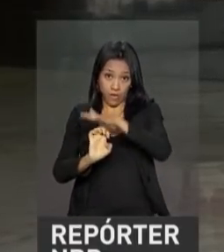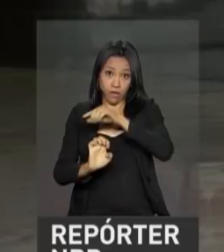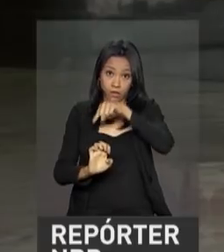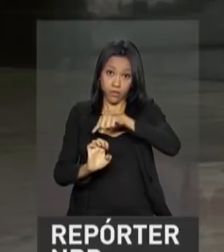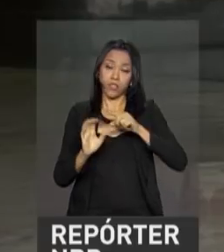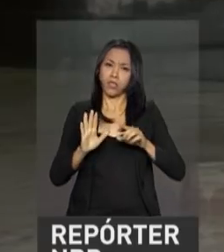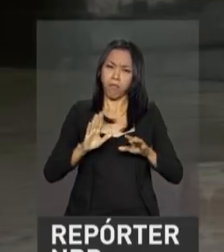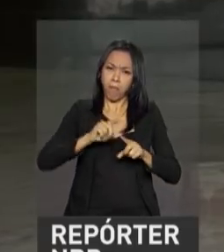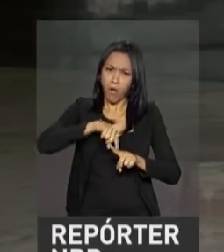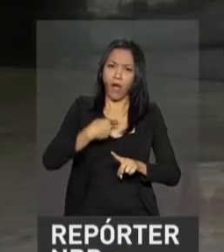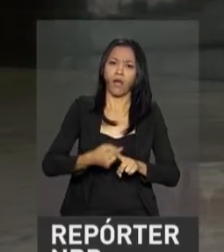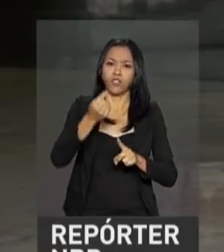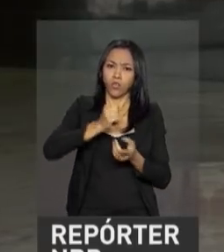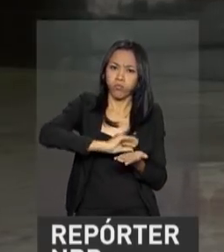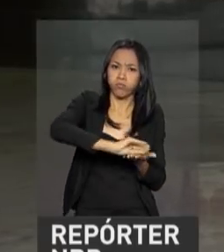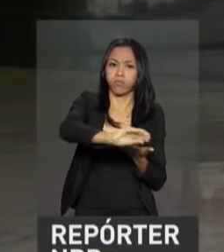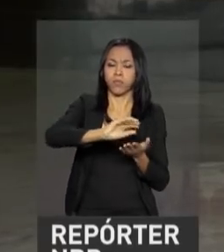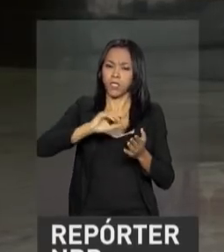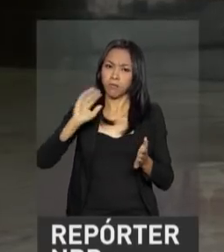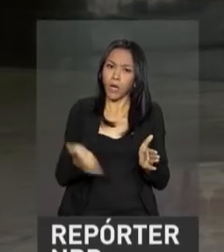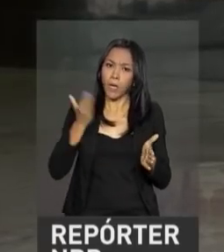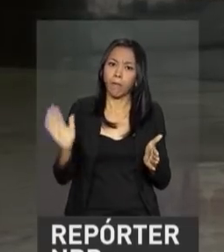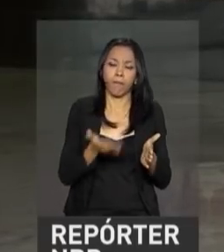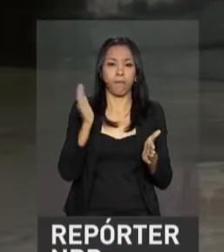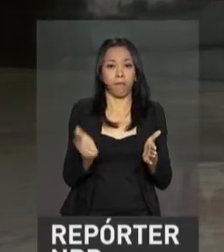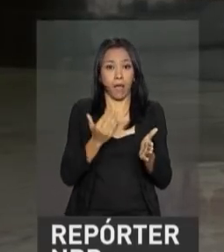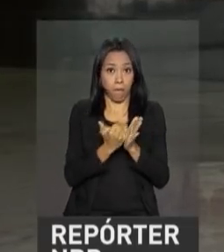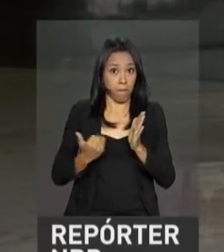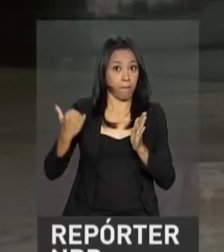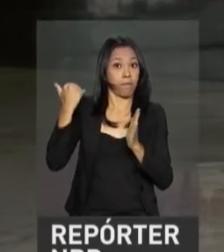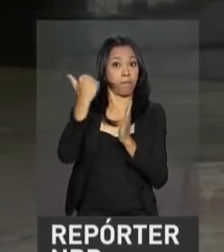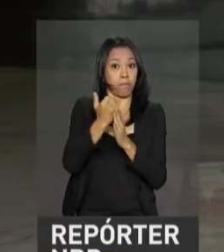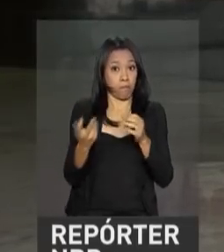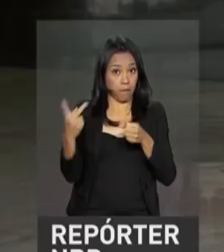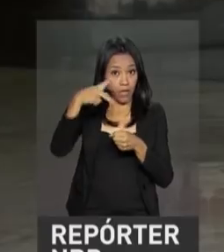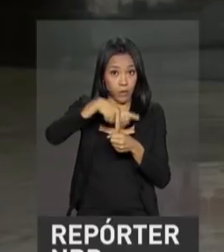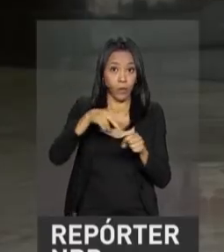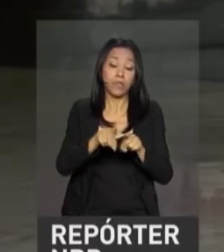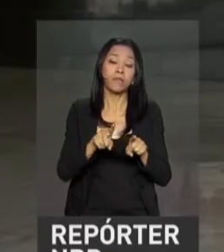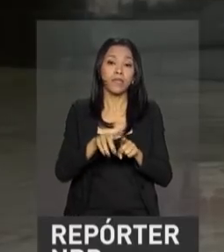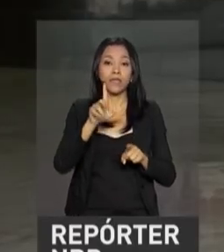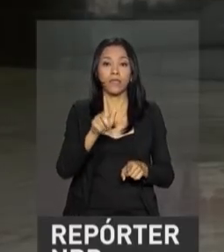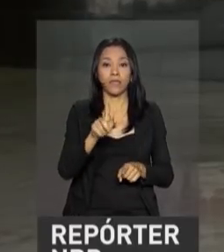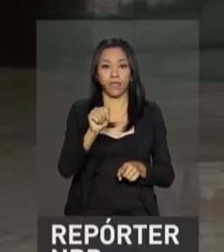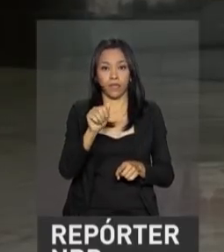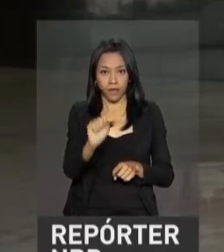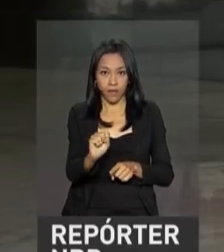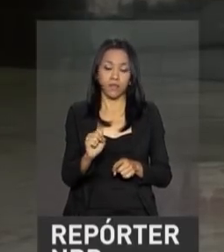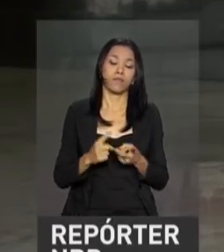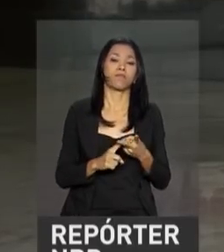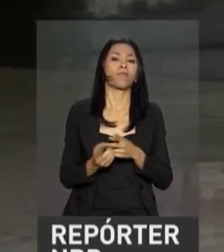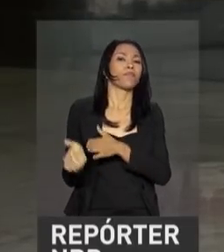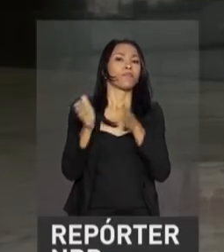investir mais e aumentar a produção de petróleo e gás natural nos próximos anos ainda falando sobre a agenda